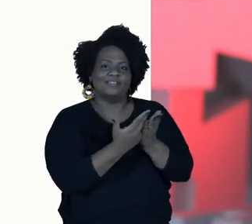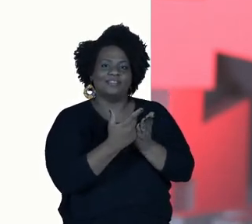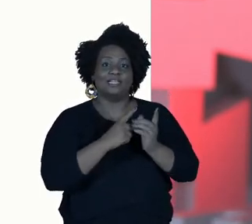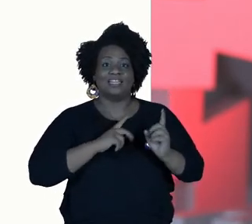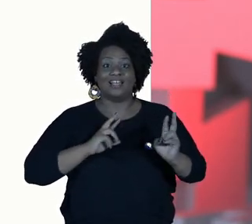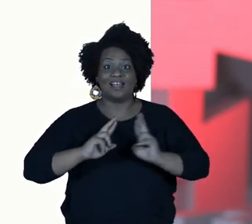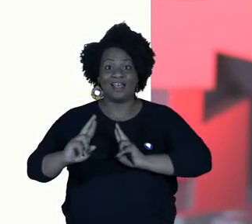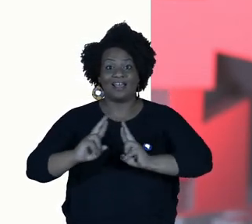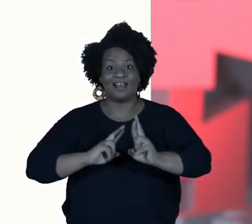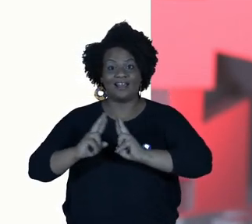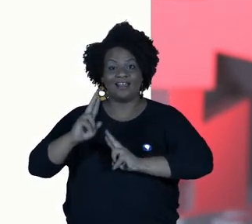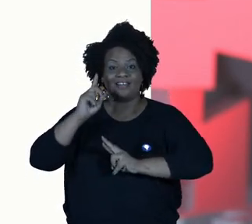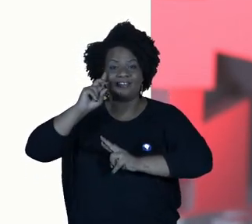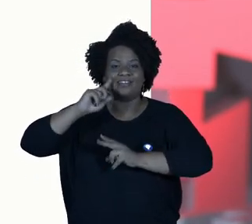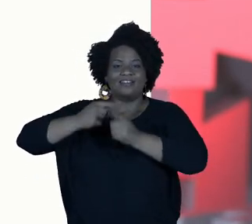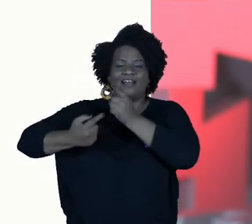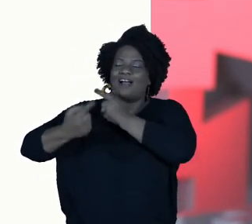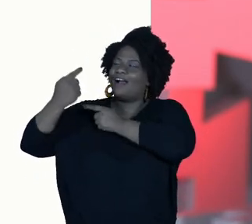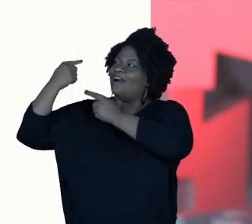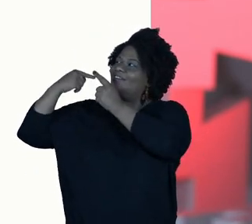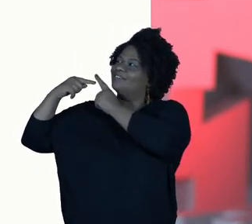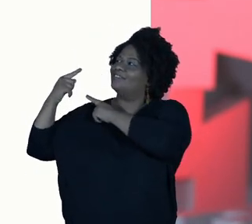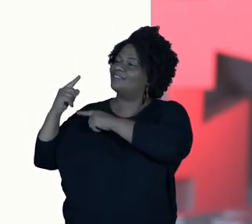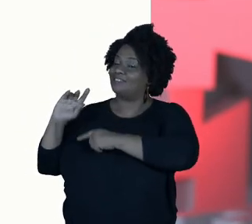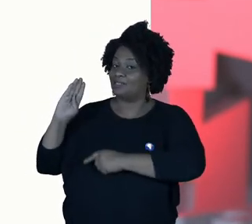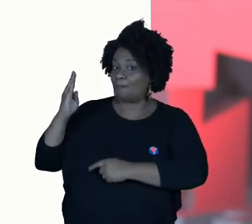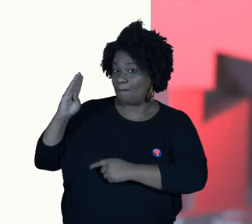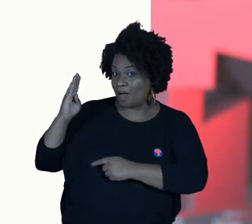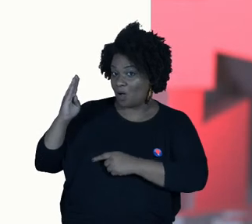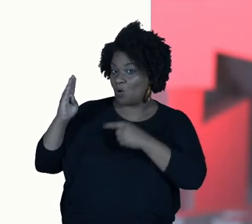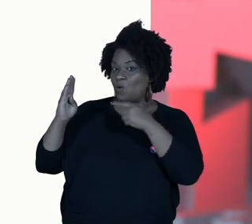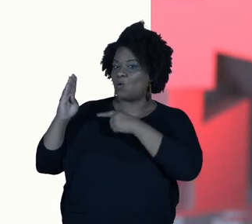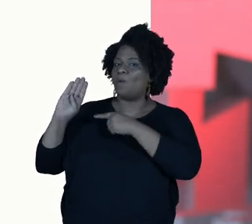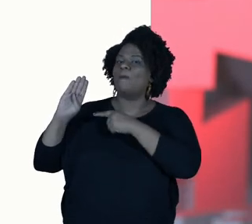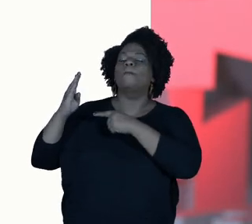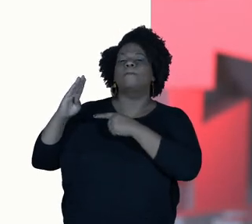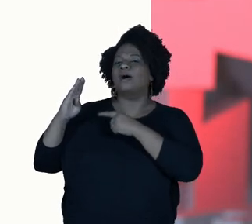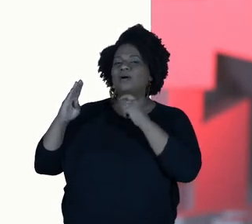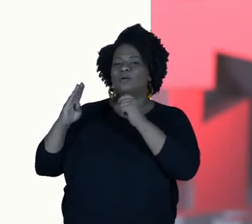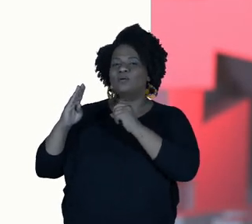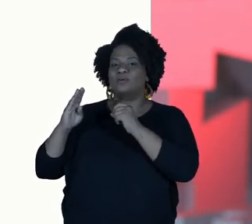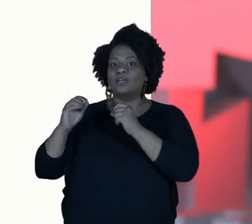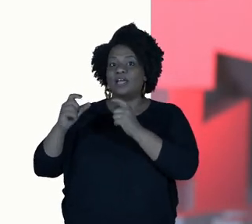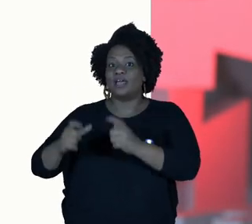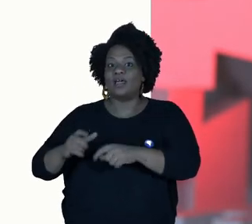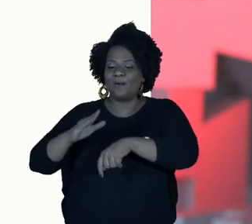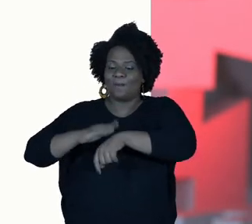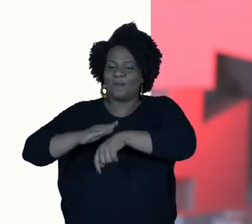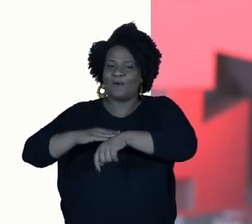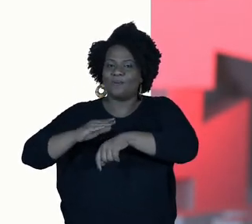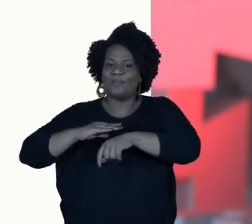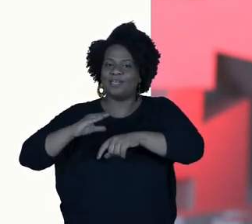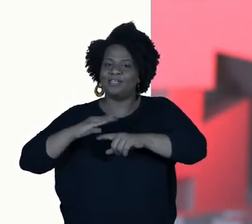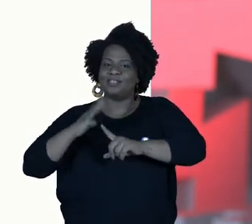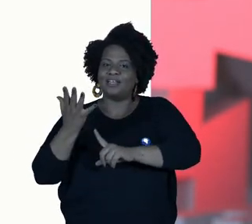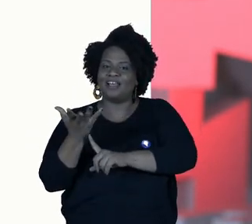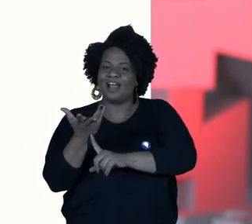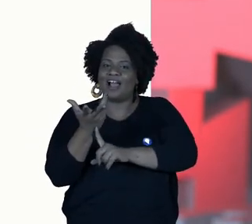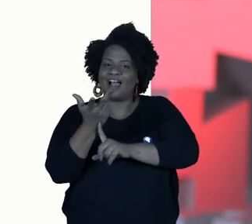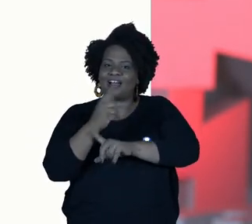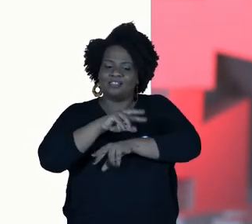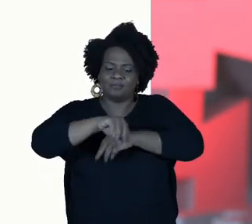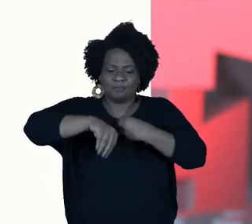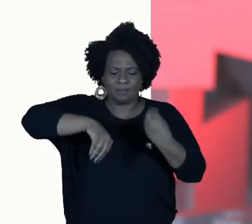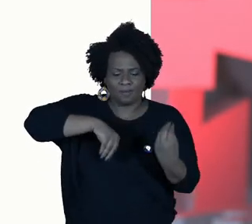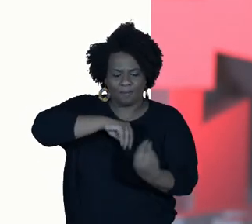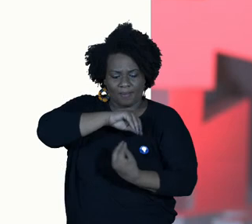que a gente estabeleceu lá atrás com o barroco, que o barroco é um momento onde as artes se interpenetram